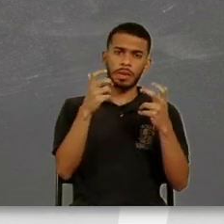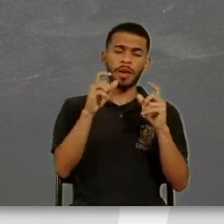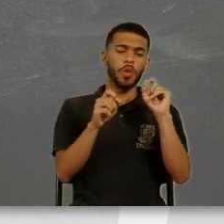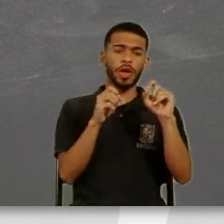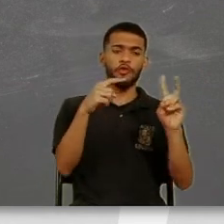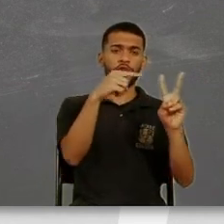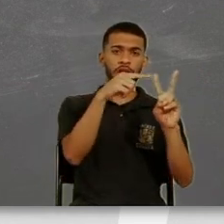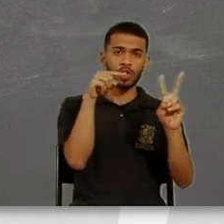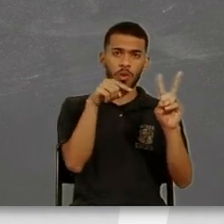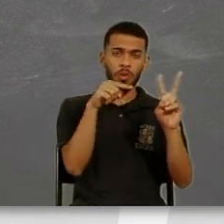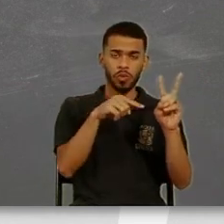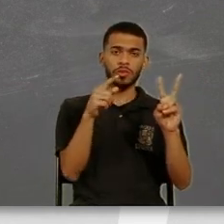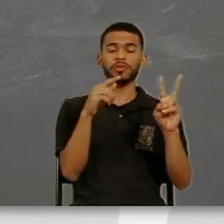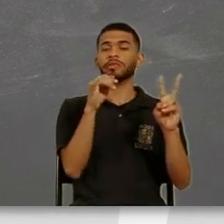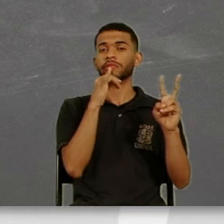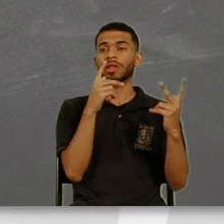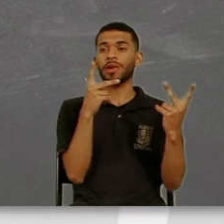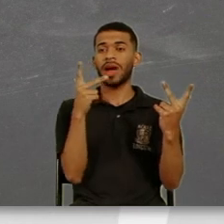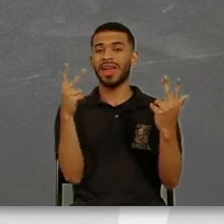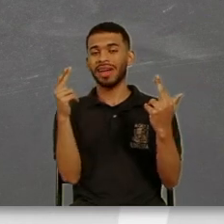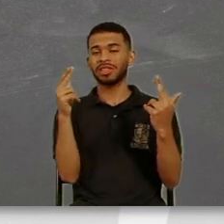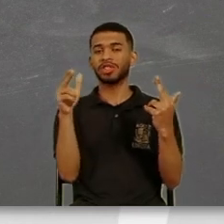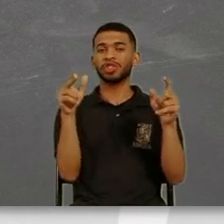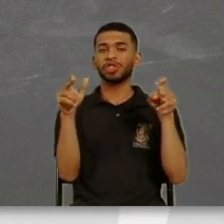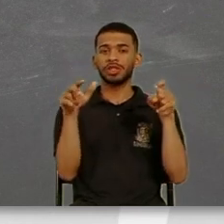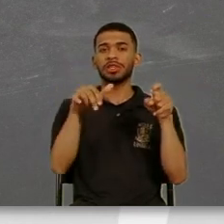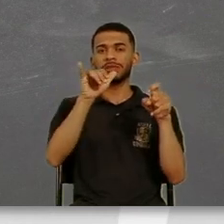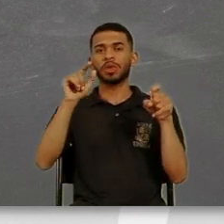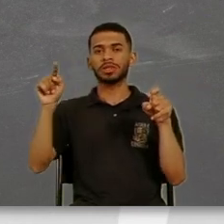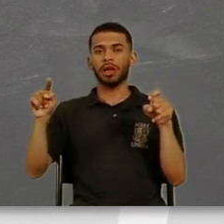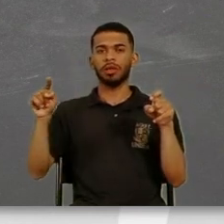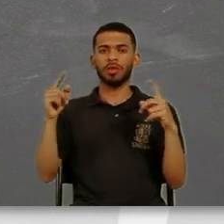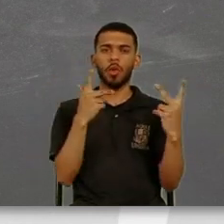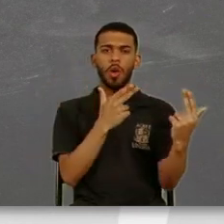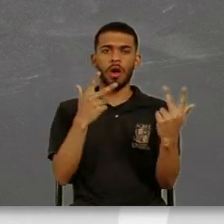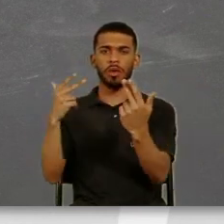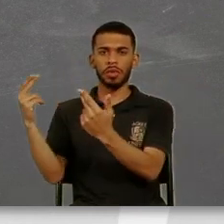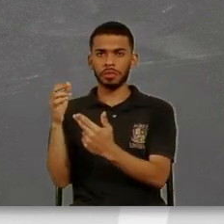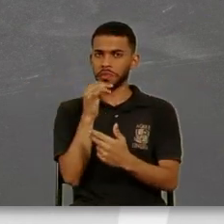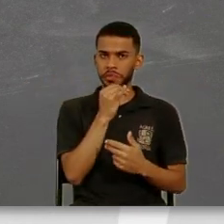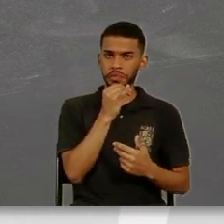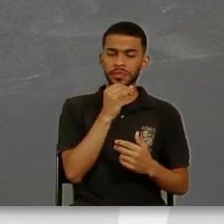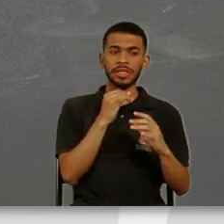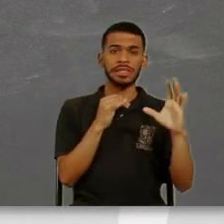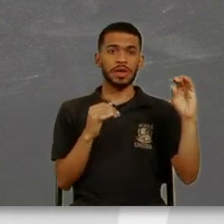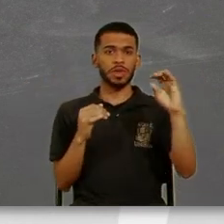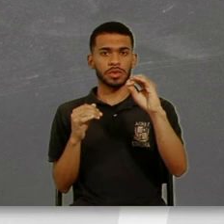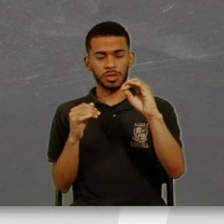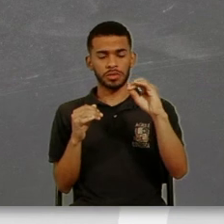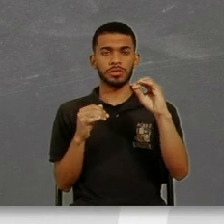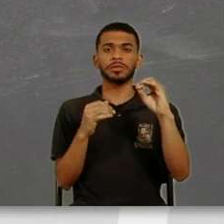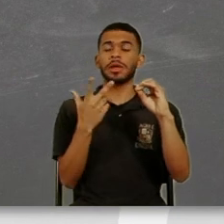esse vetor e igualar a x, y e z. Aqui você iguala a 0, 0, 0